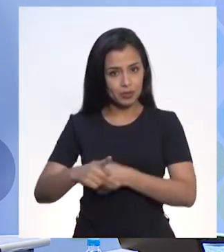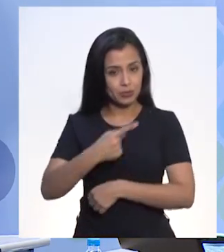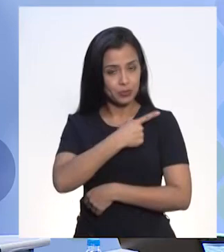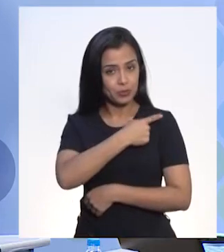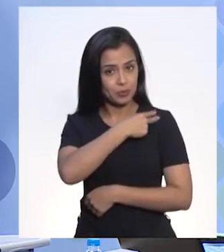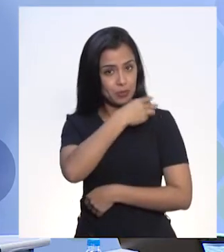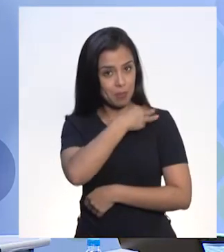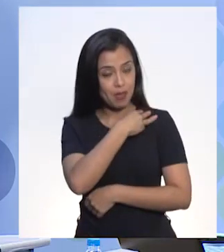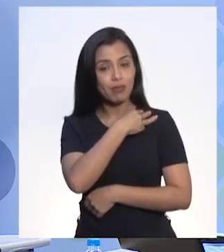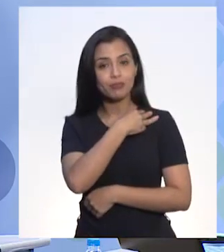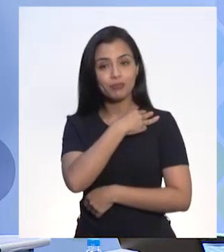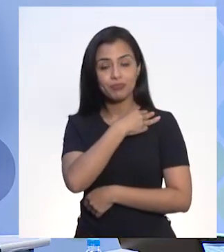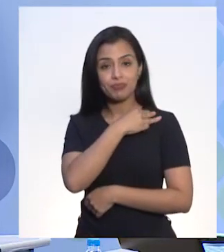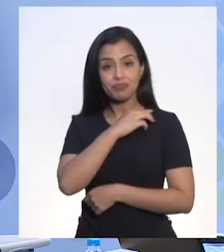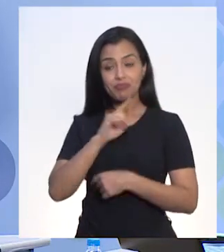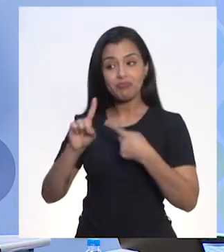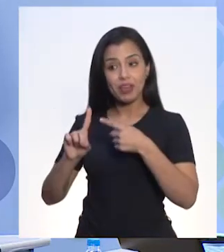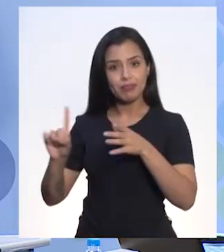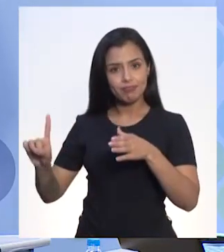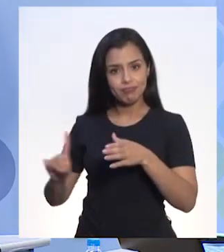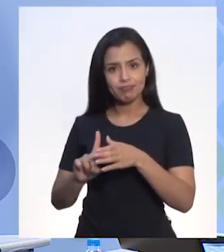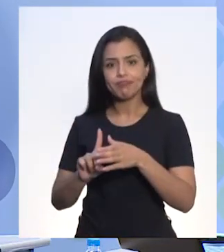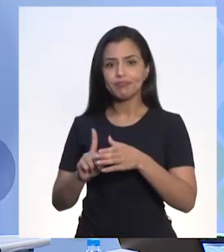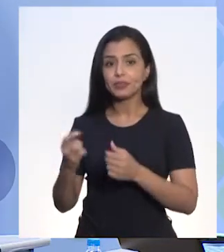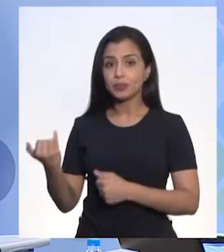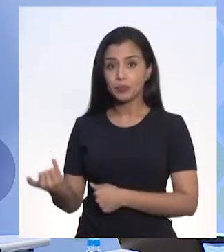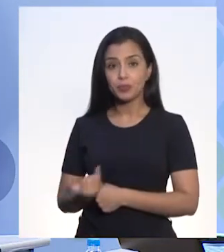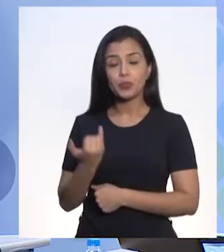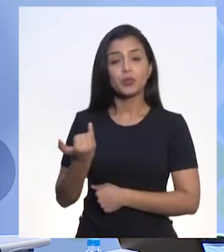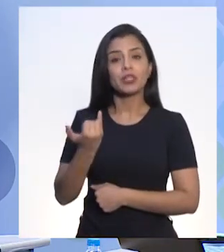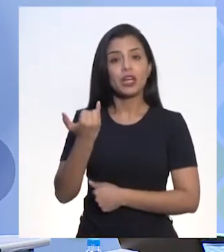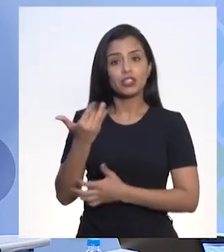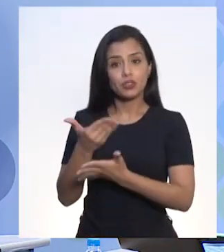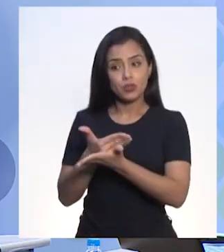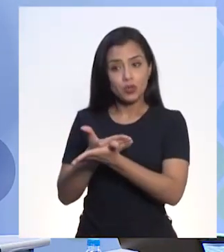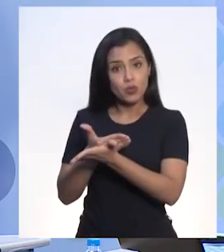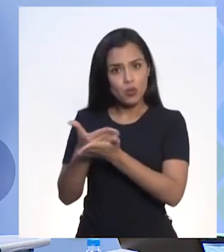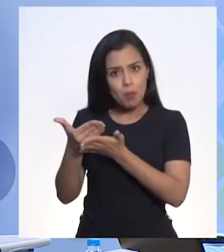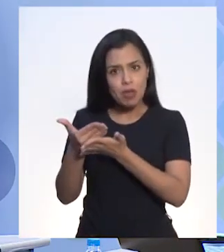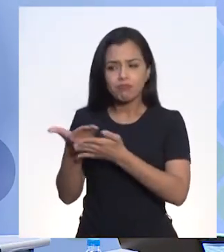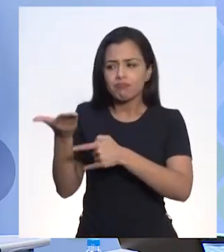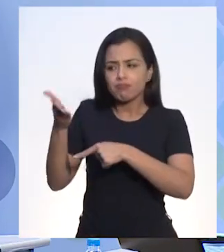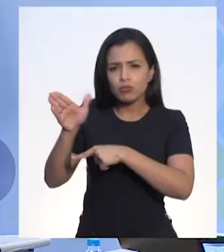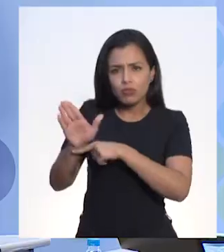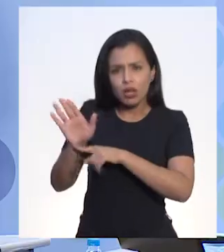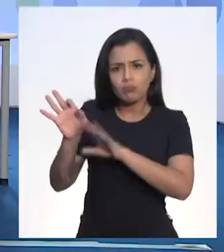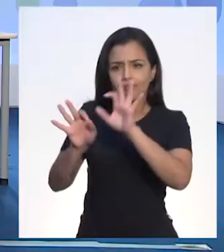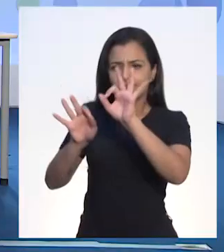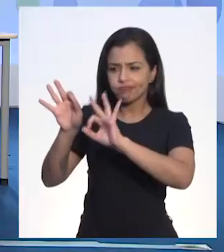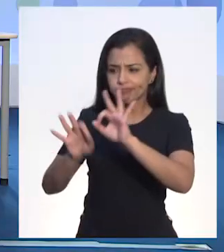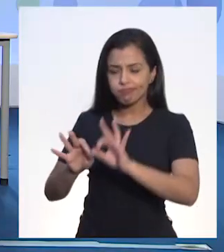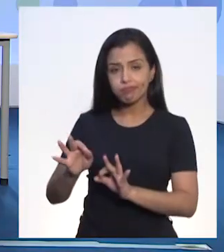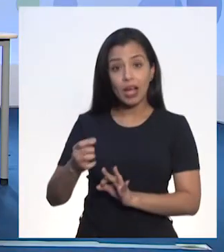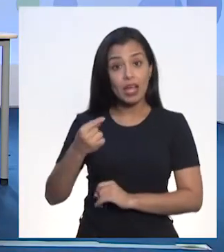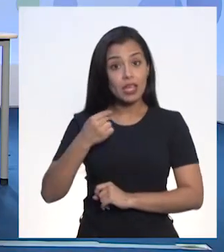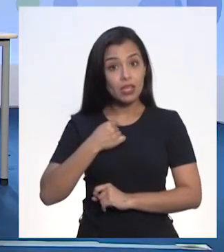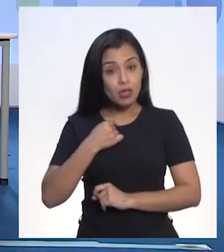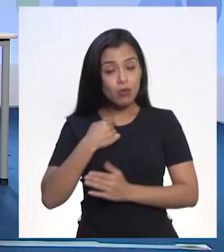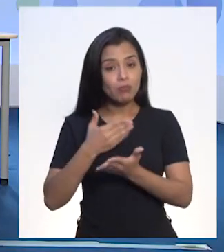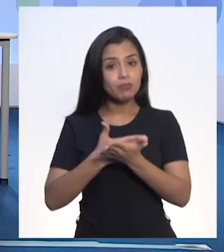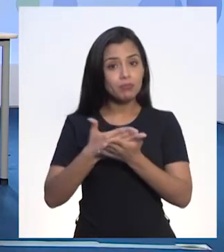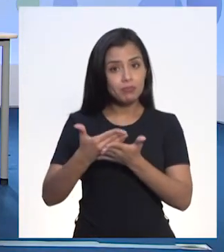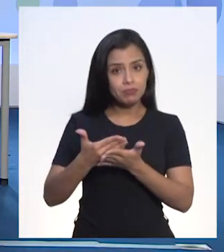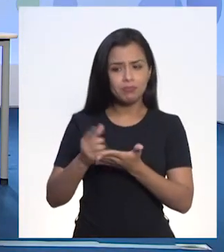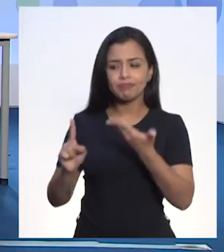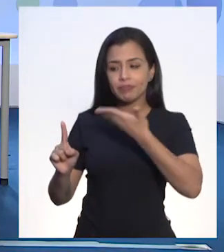ela foi super importante no início aqui, principalmente ajudando muito. Eu comecei aqui, ela já